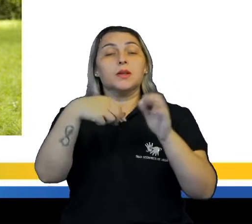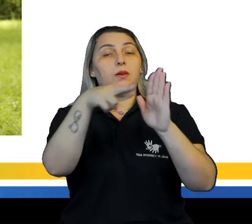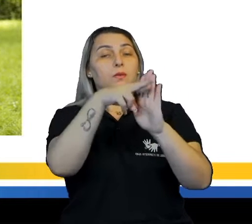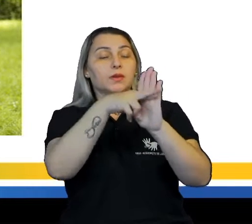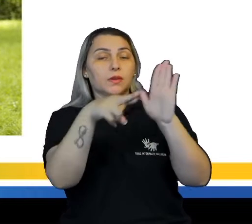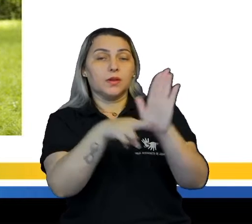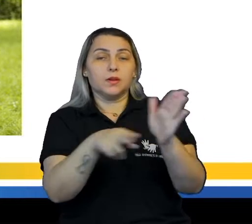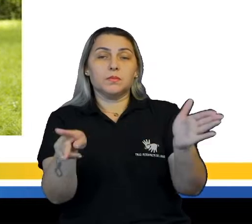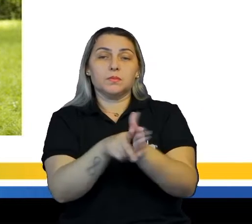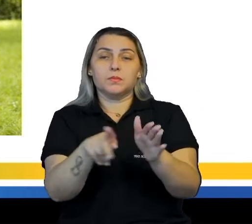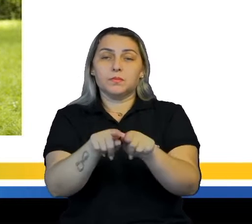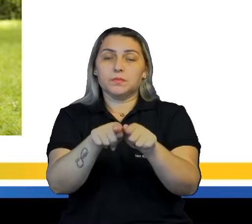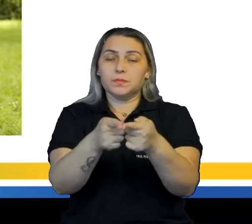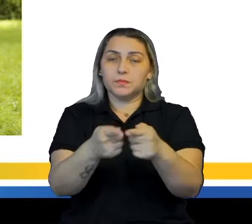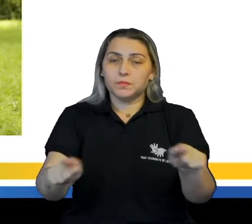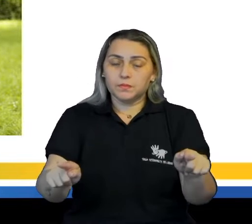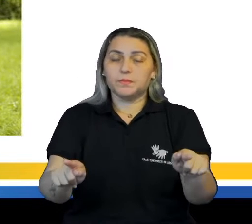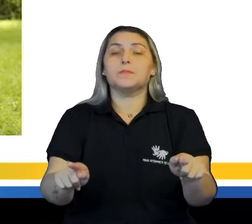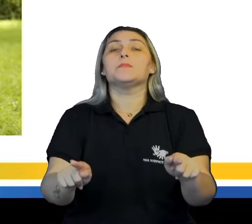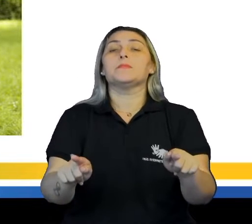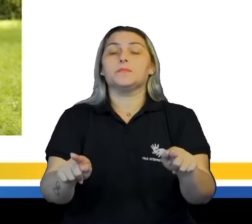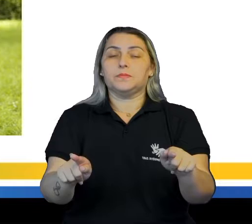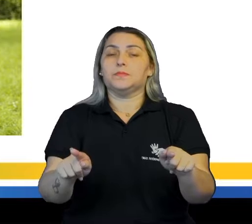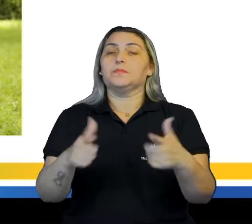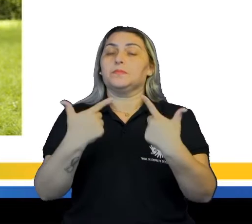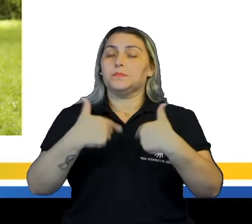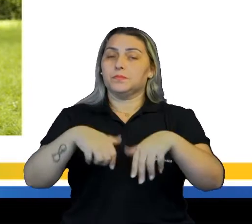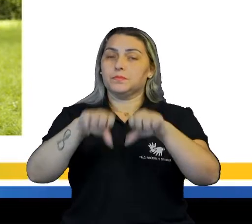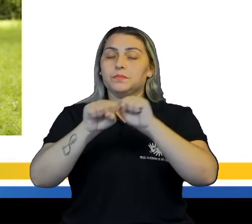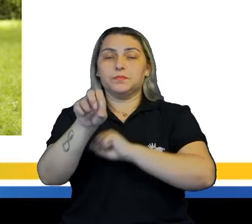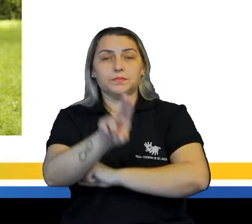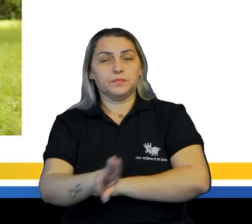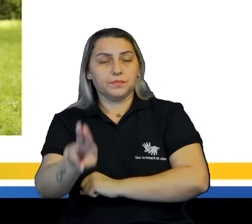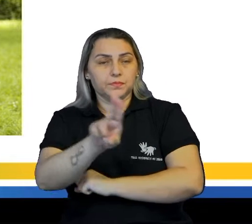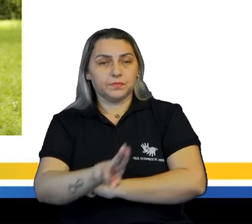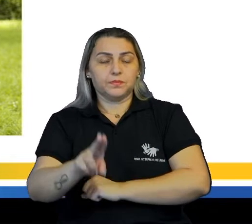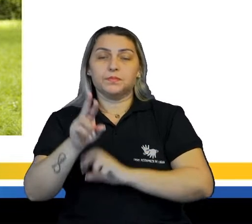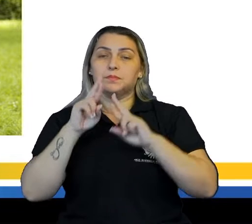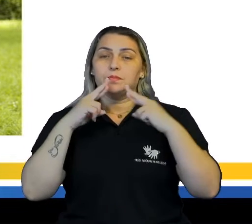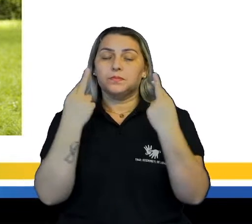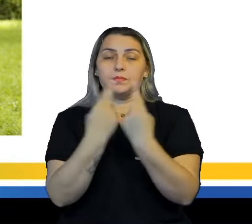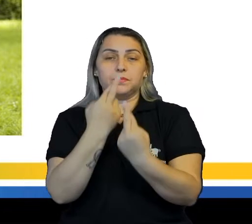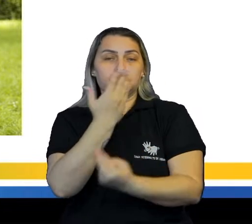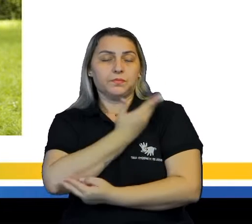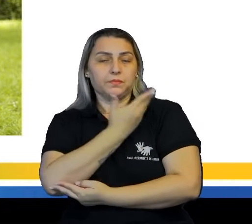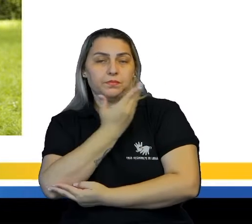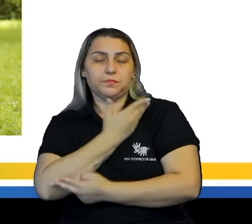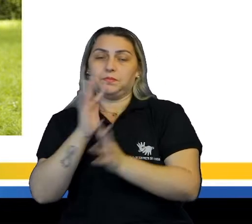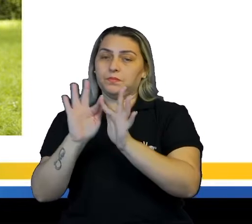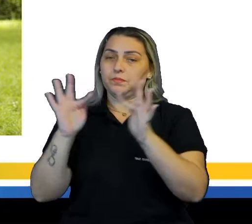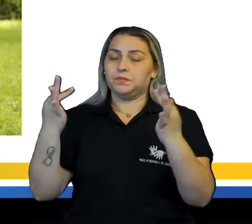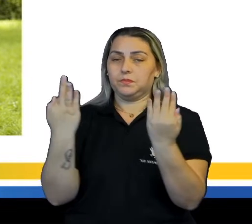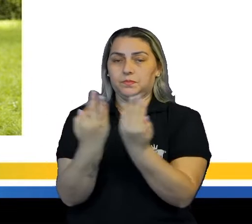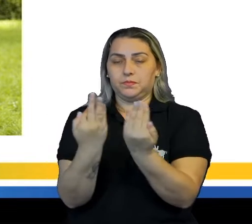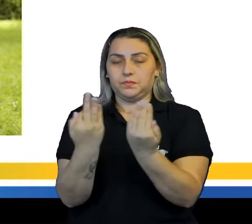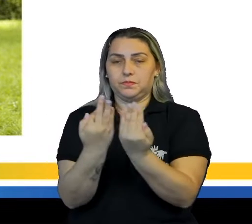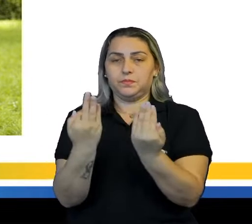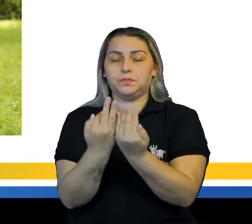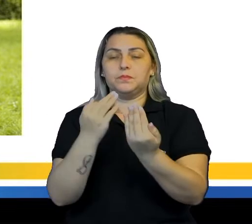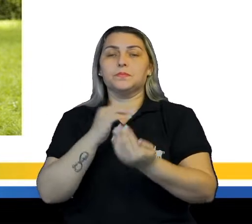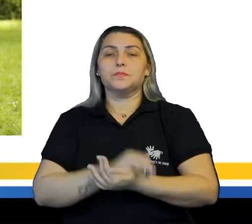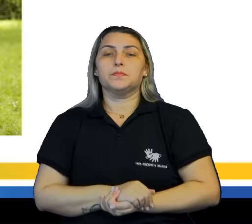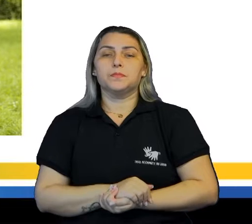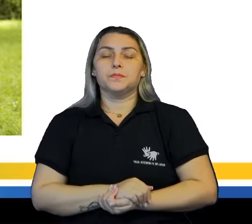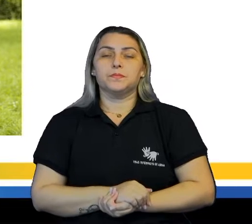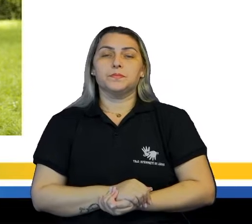normas gramaticais. Esse tipo de linguagem é muito utilizada em reuniões de amigos, de família, no